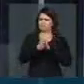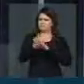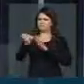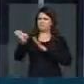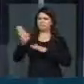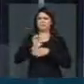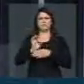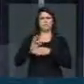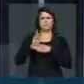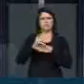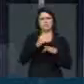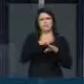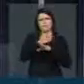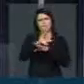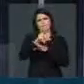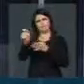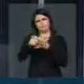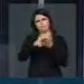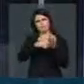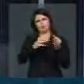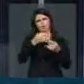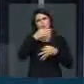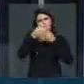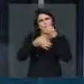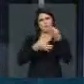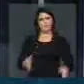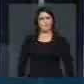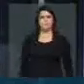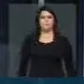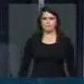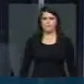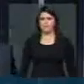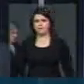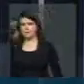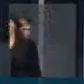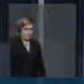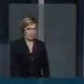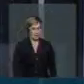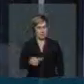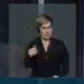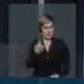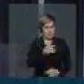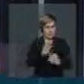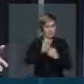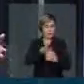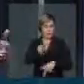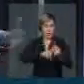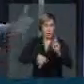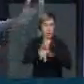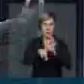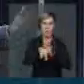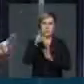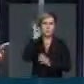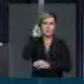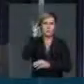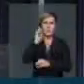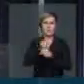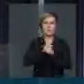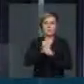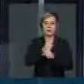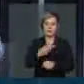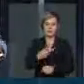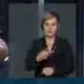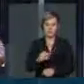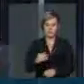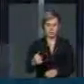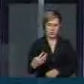Estado, que vai estar recolhendo sugestões para apresentarmos ao povo do Maranhão, em 2014, as oposições todas juntas